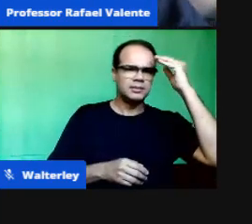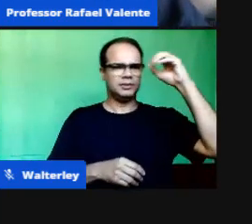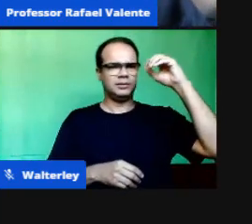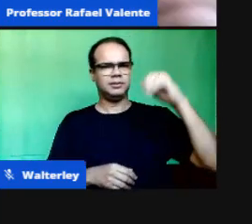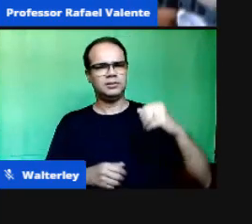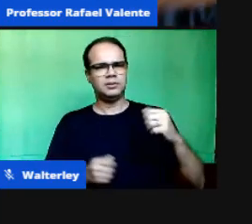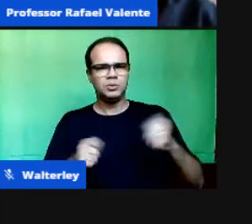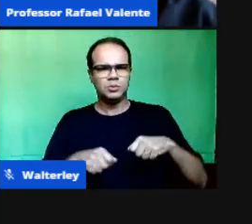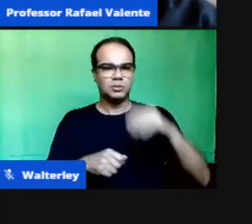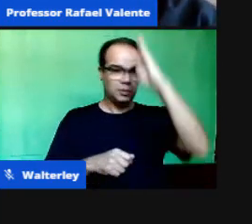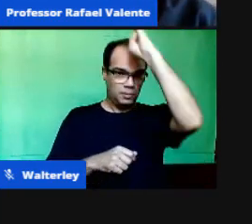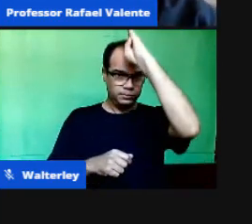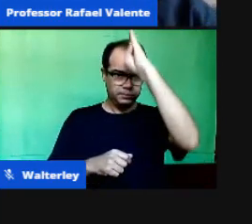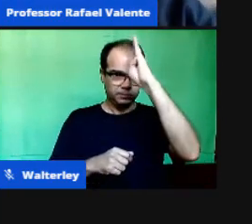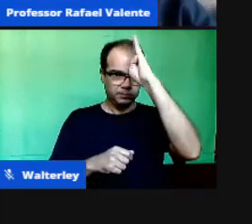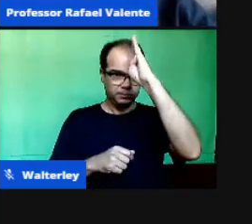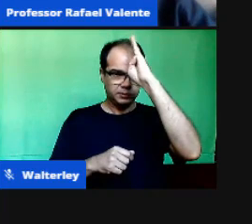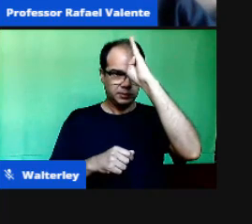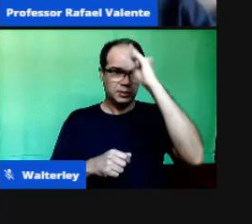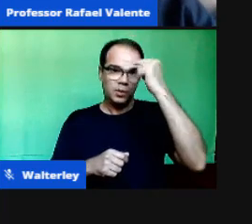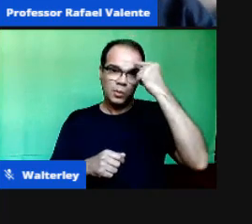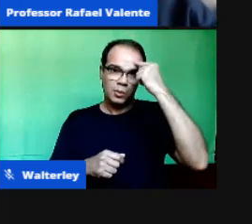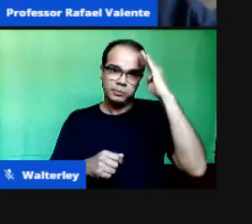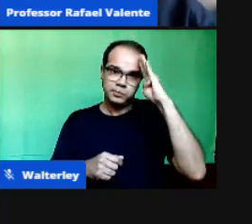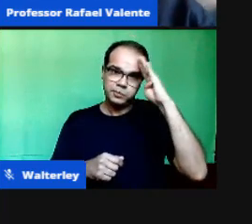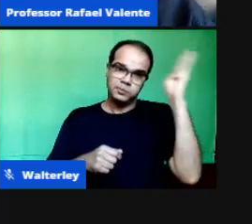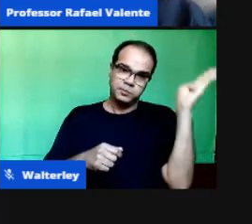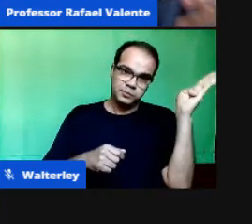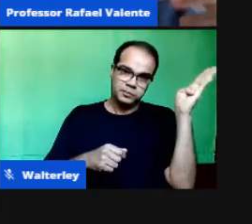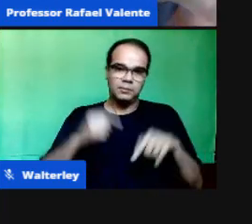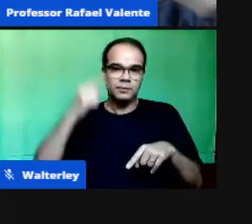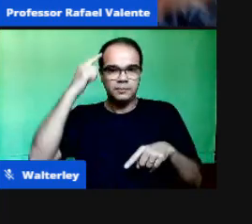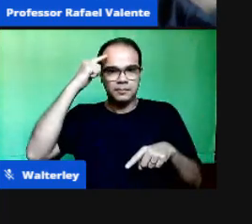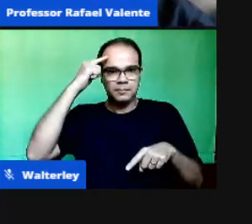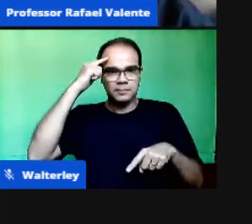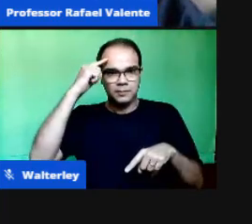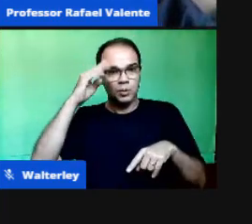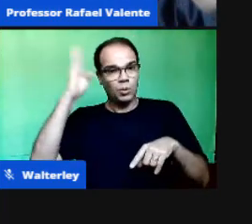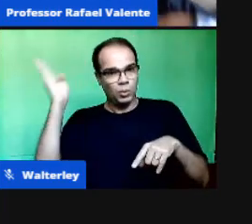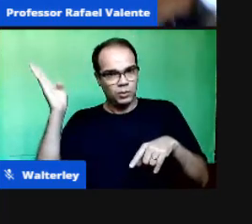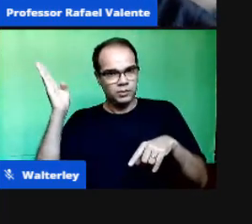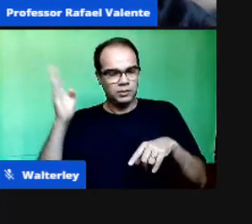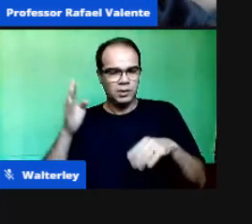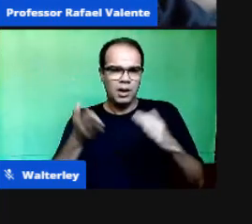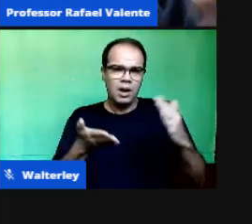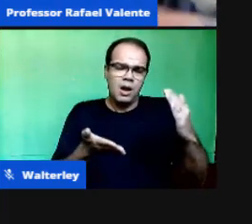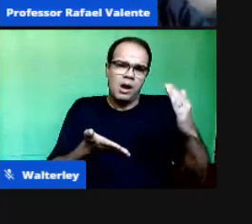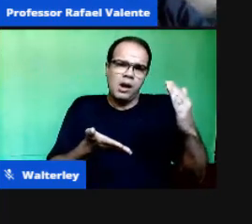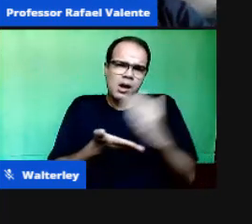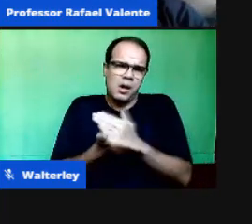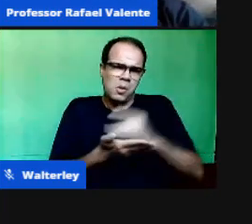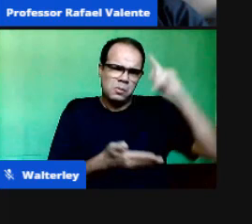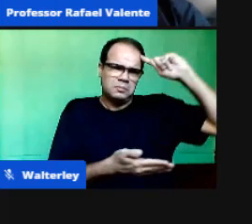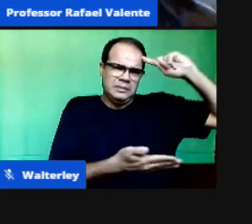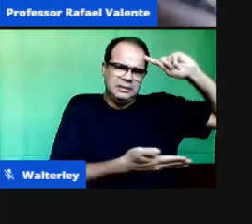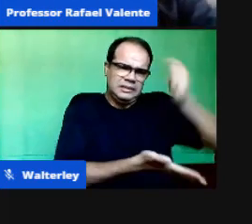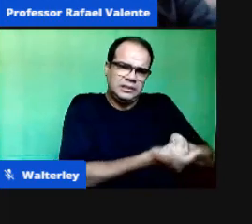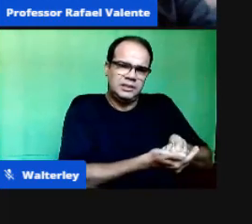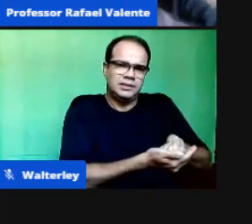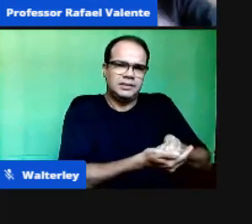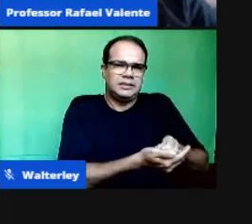do cérebro, né? O lado esquerdo e o lado direito. Então, algumas são mais racionais para tomar decisões